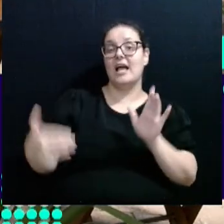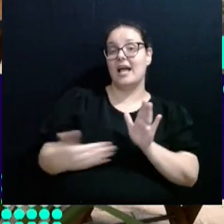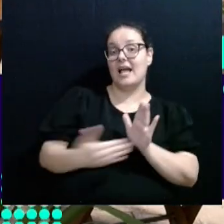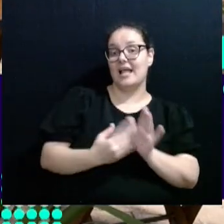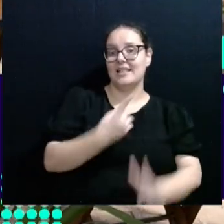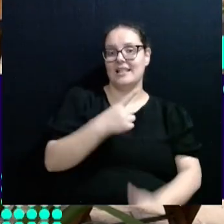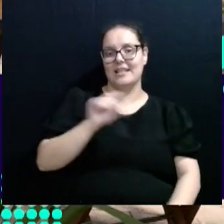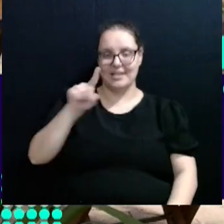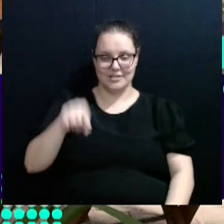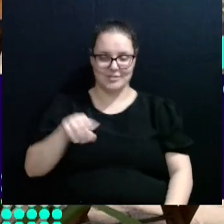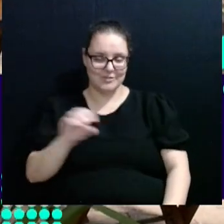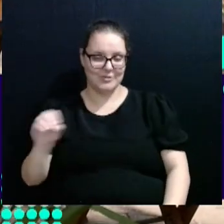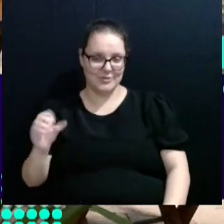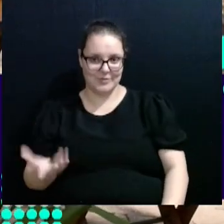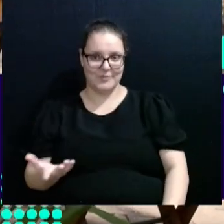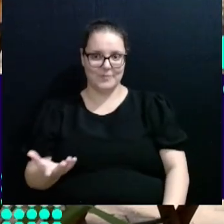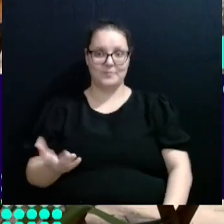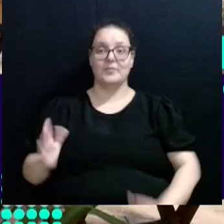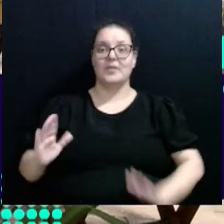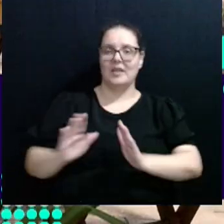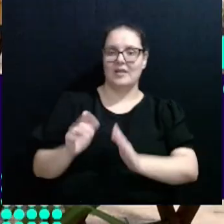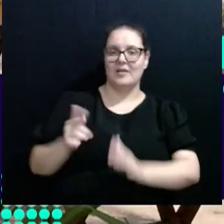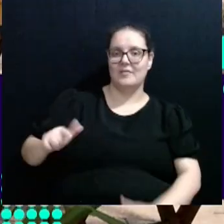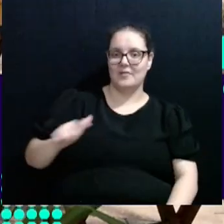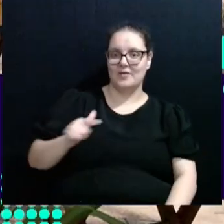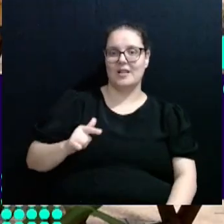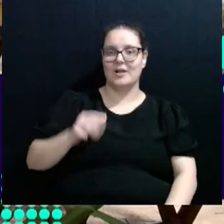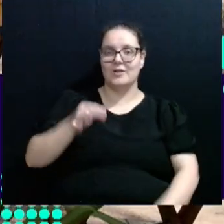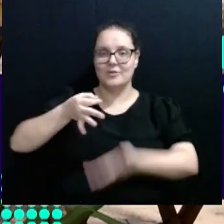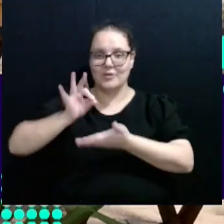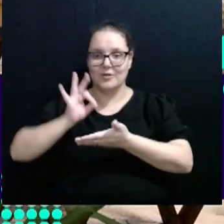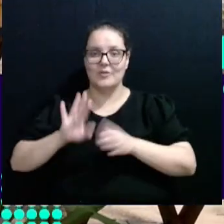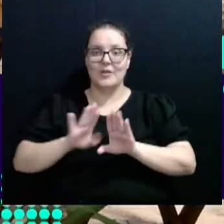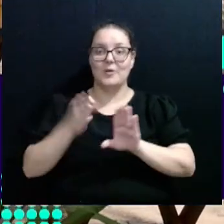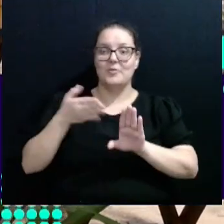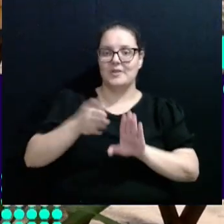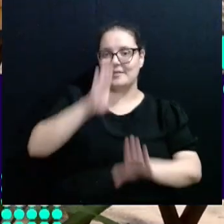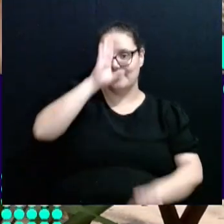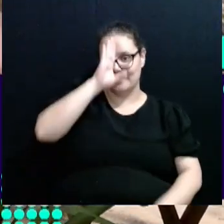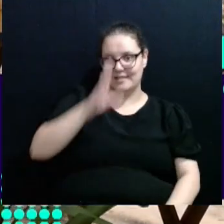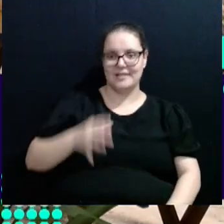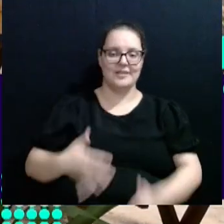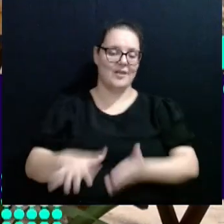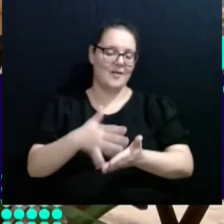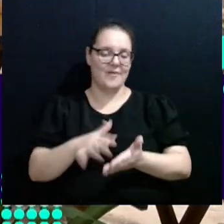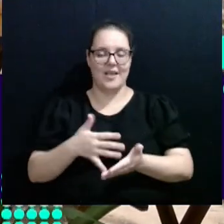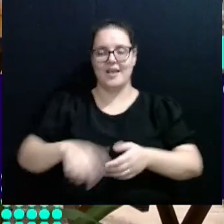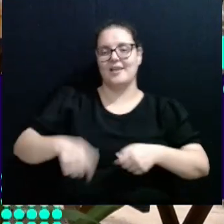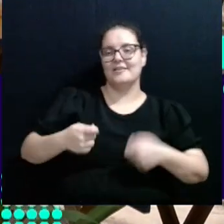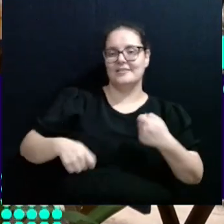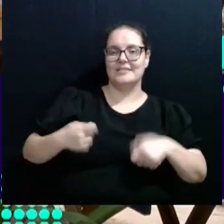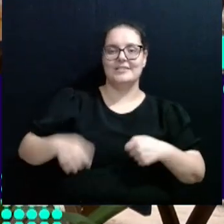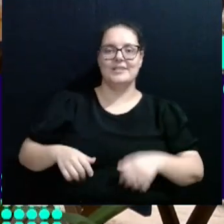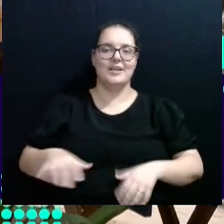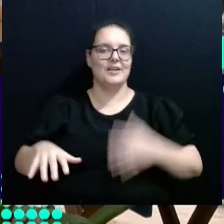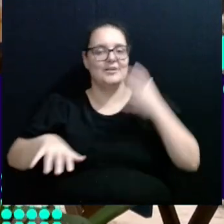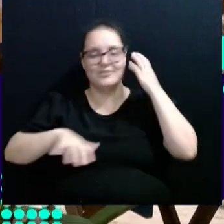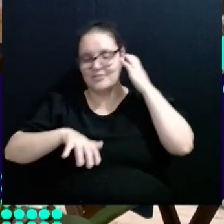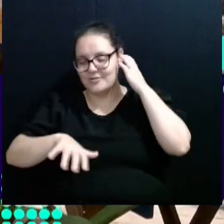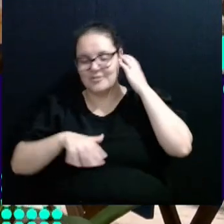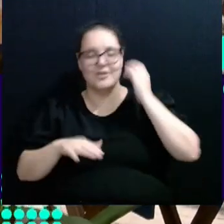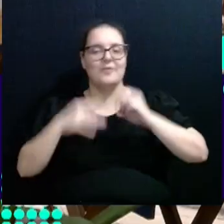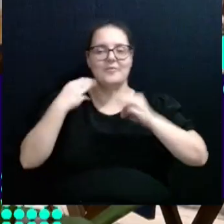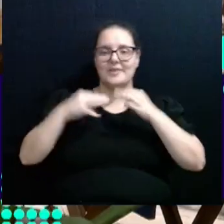É bem em frente ao Lago do Café, na portaria principal, com a nossa bateria, DJs. Vai ter muita música, muita festa e a gente